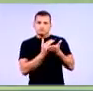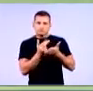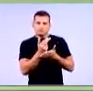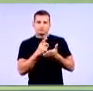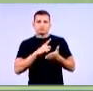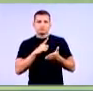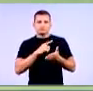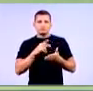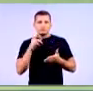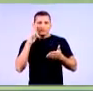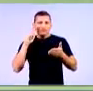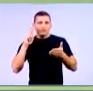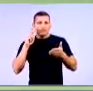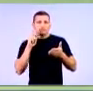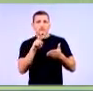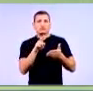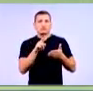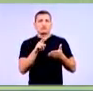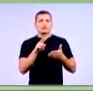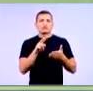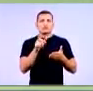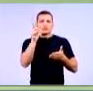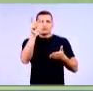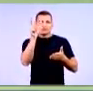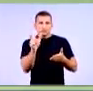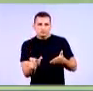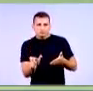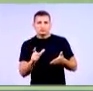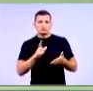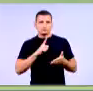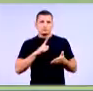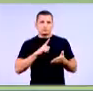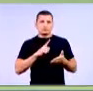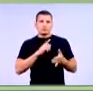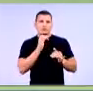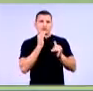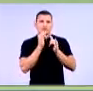uma visão que o usuário tem das informações